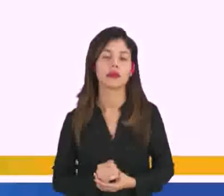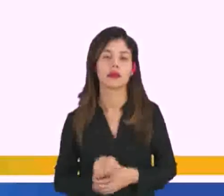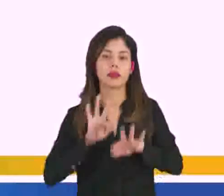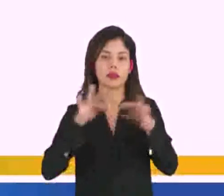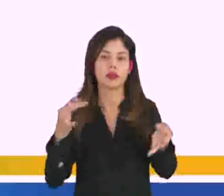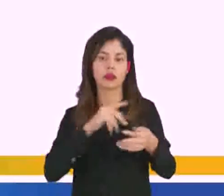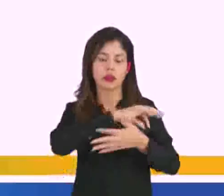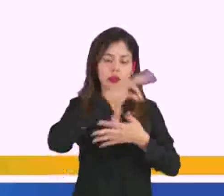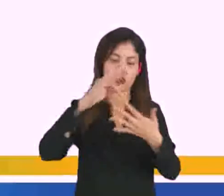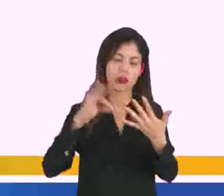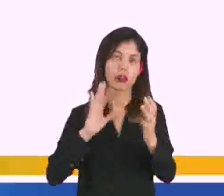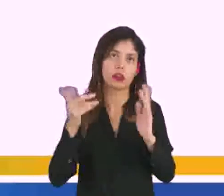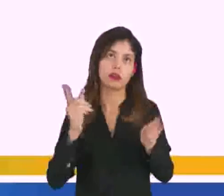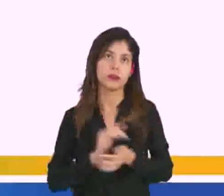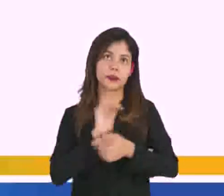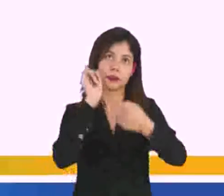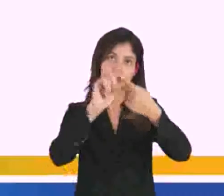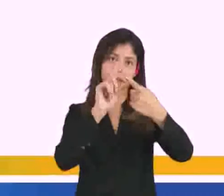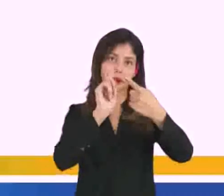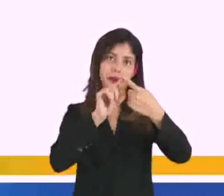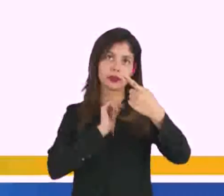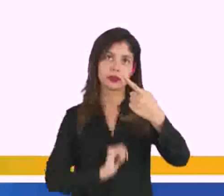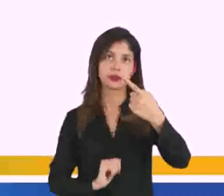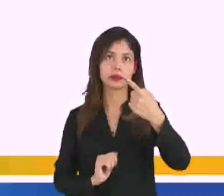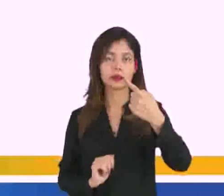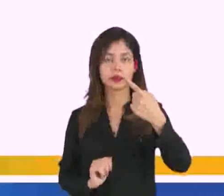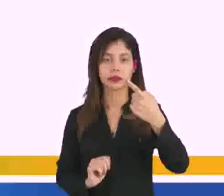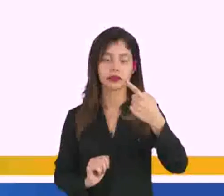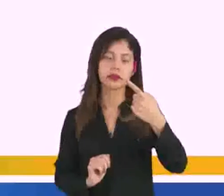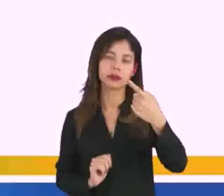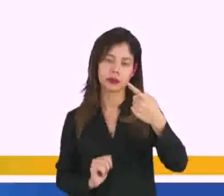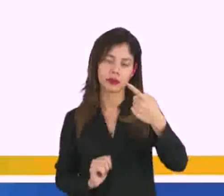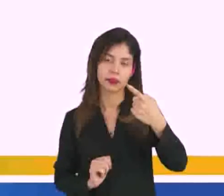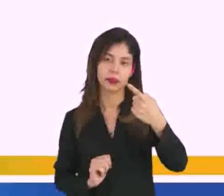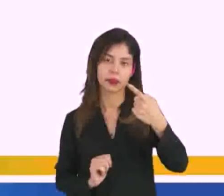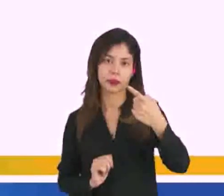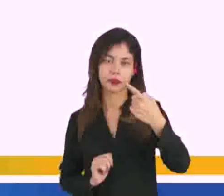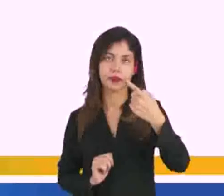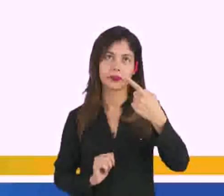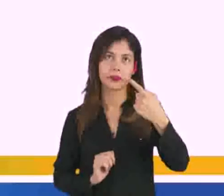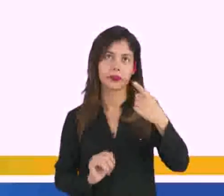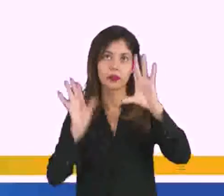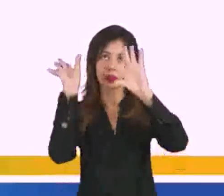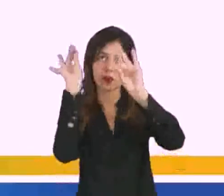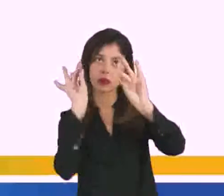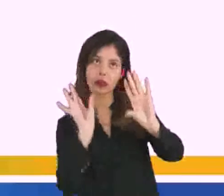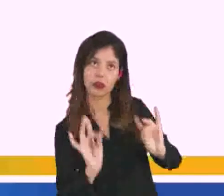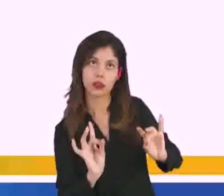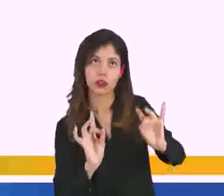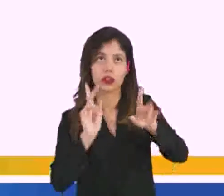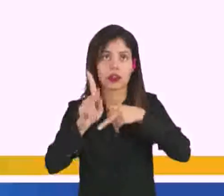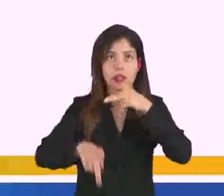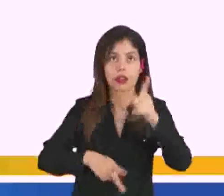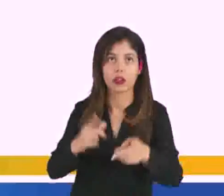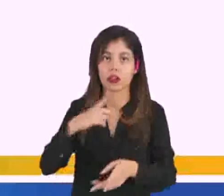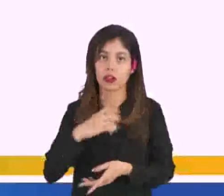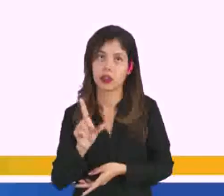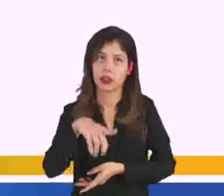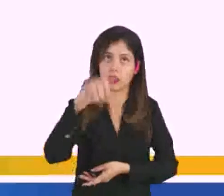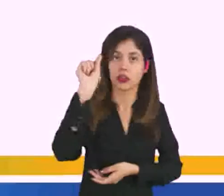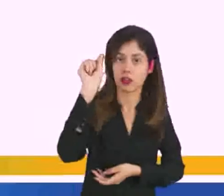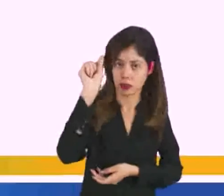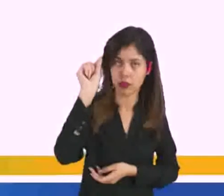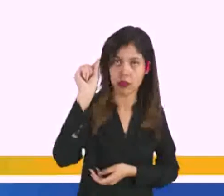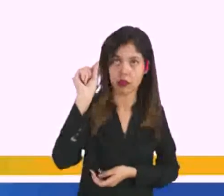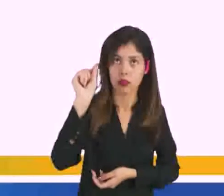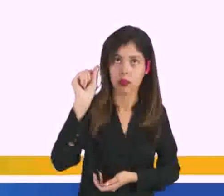olha. Numa amostragem probabilística considerada aleatória simples, cada membro de uma população tem a mesma chance de ser